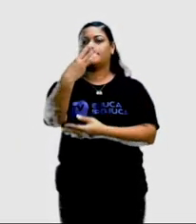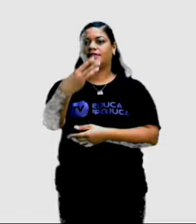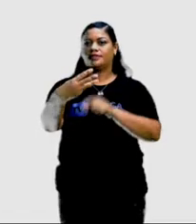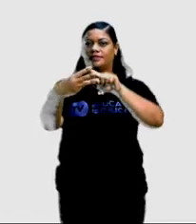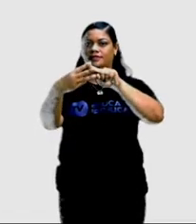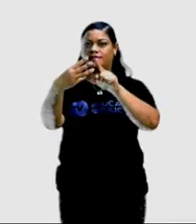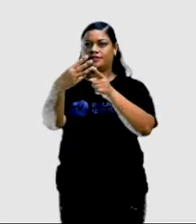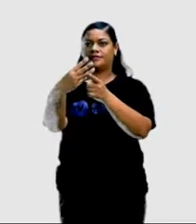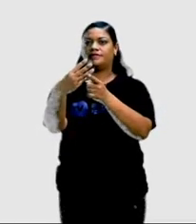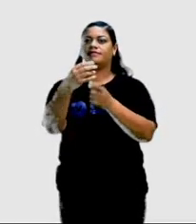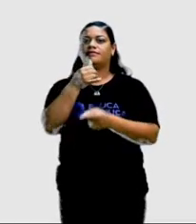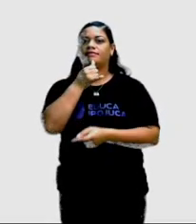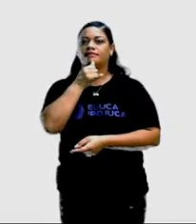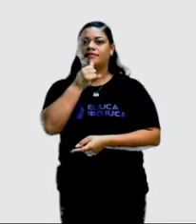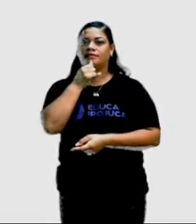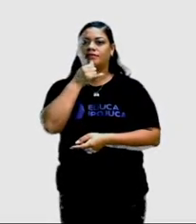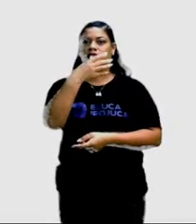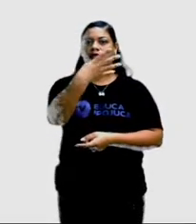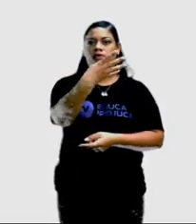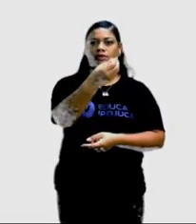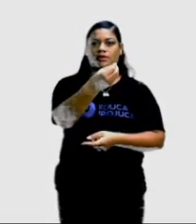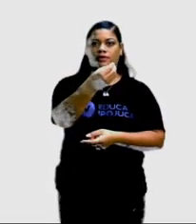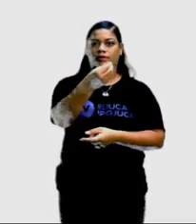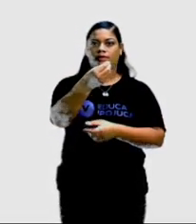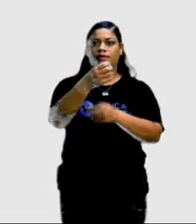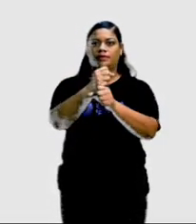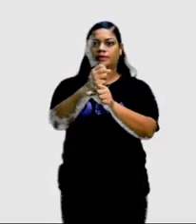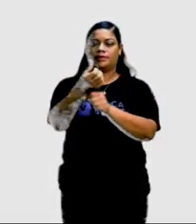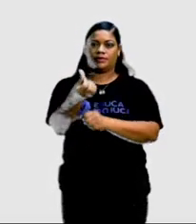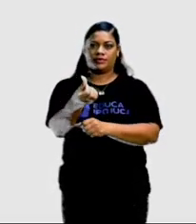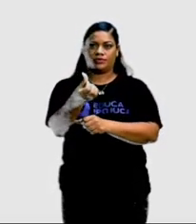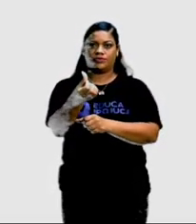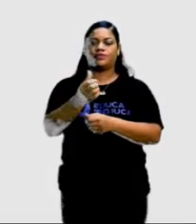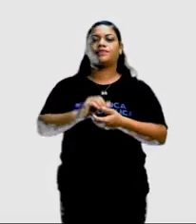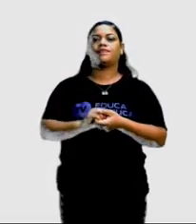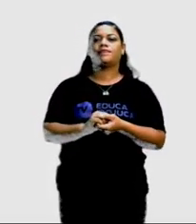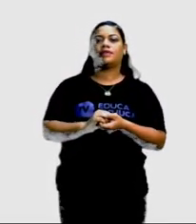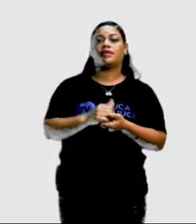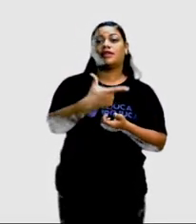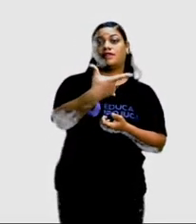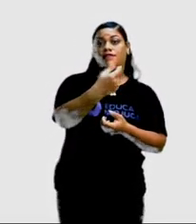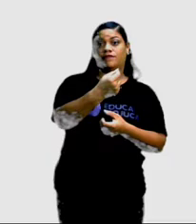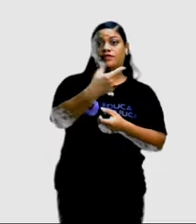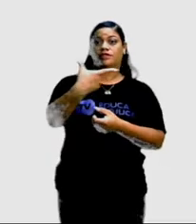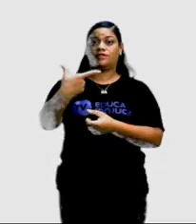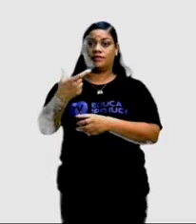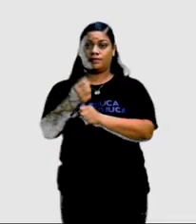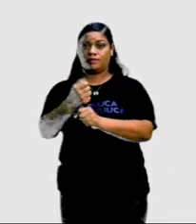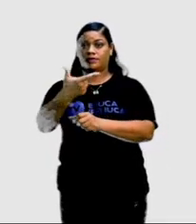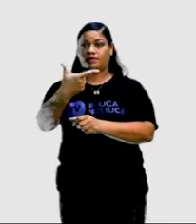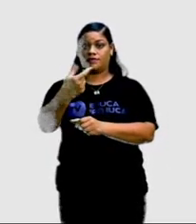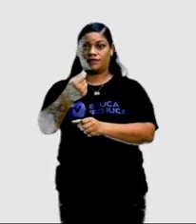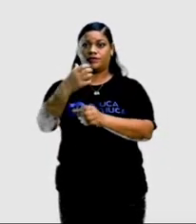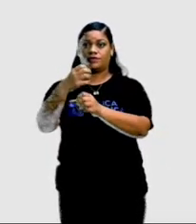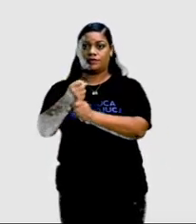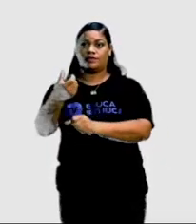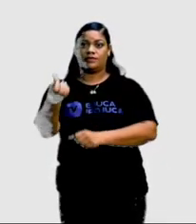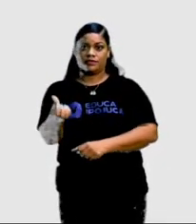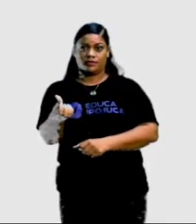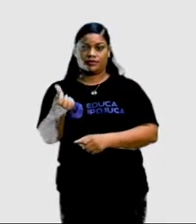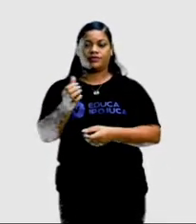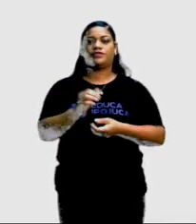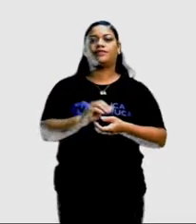exemplos. 40 mais 6 foi um exemplo. 20 mais 20 mais 6 foi outro